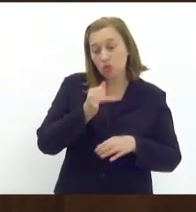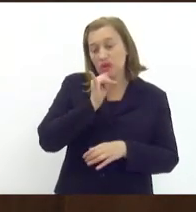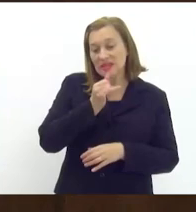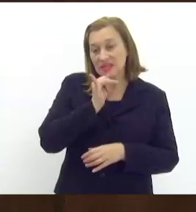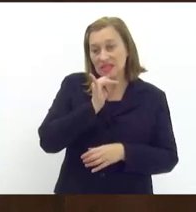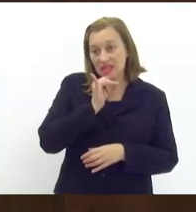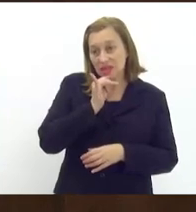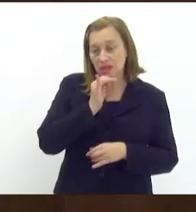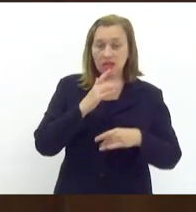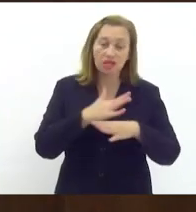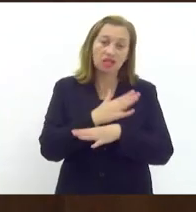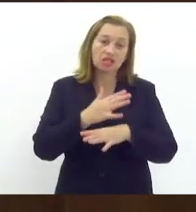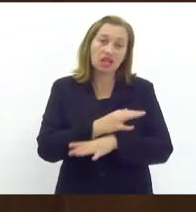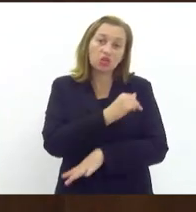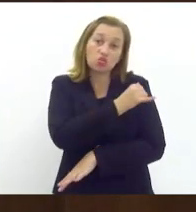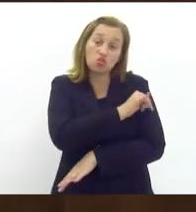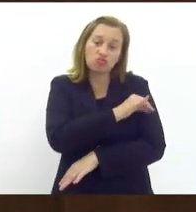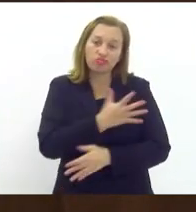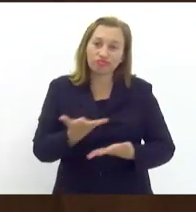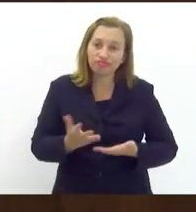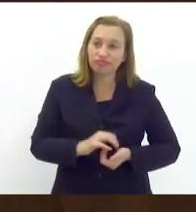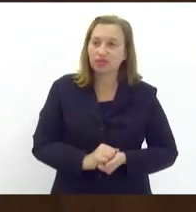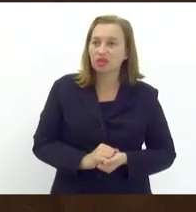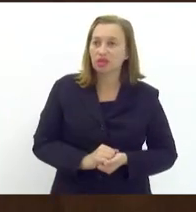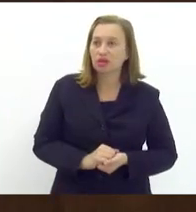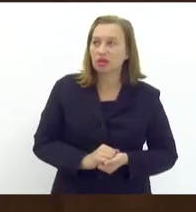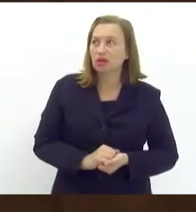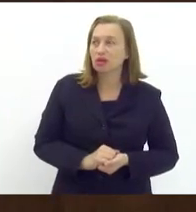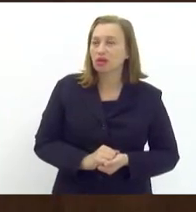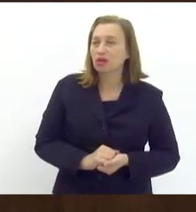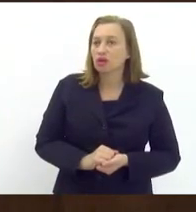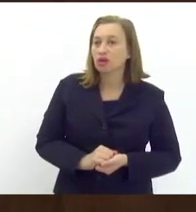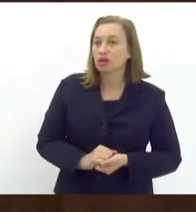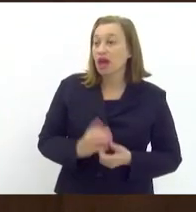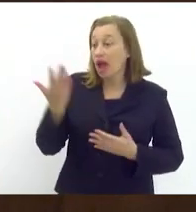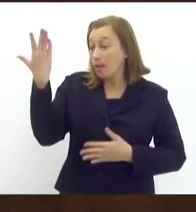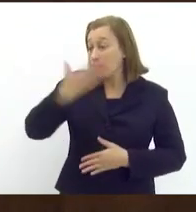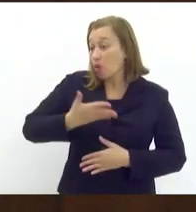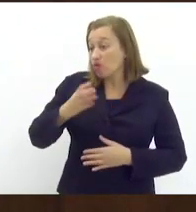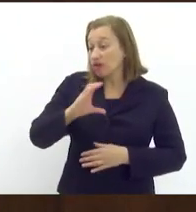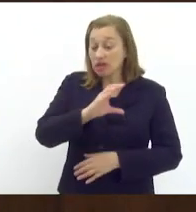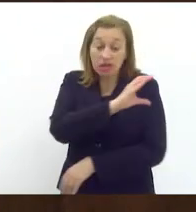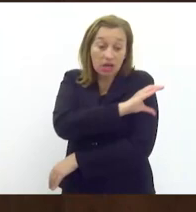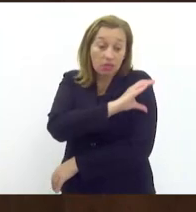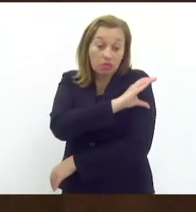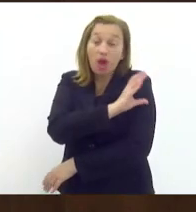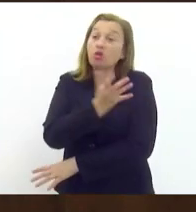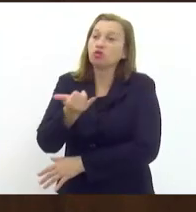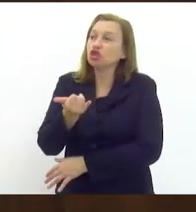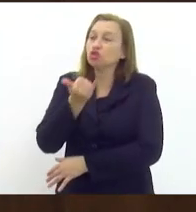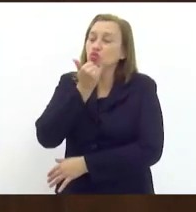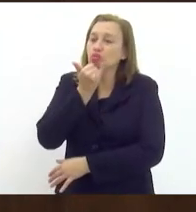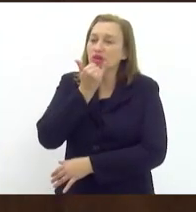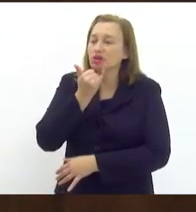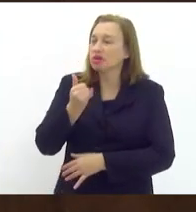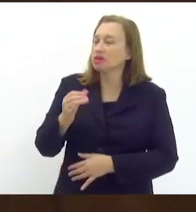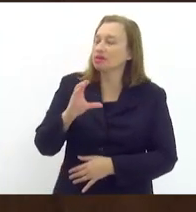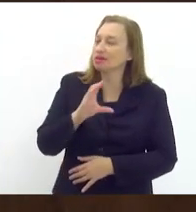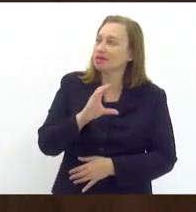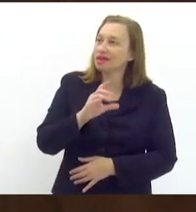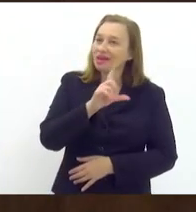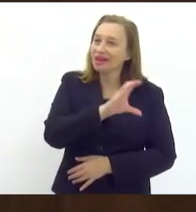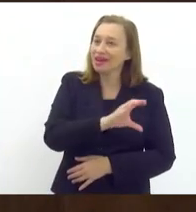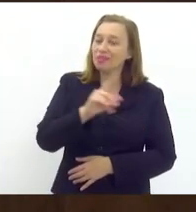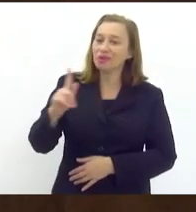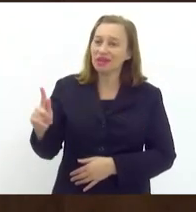na Cidade do Rio de Janeiro tem um local de prova em Campo Grande e tem outro em Copacabana você